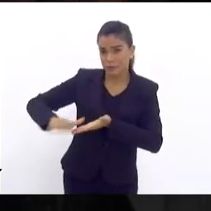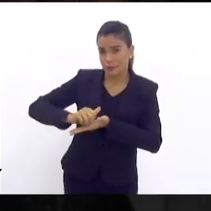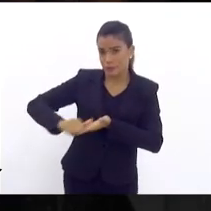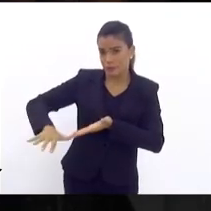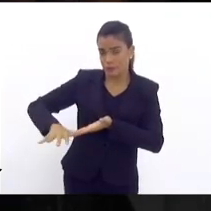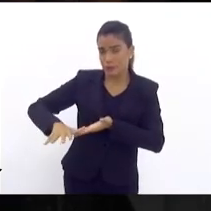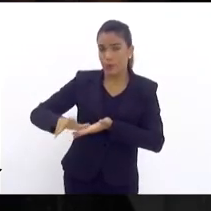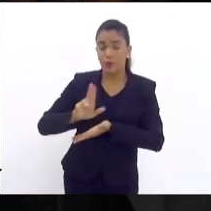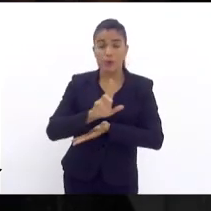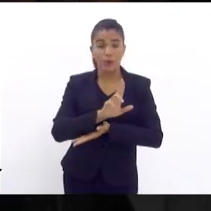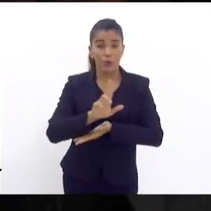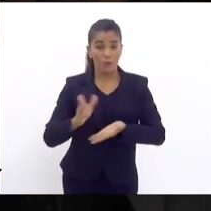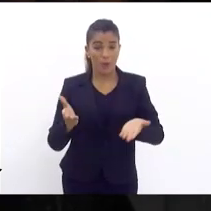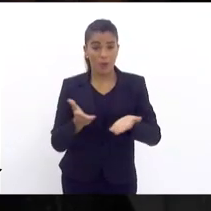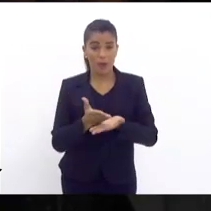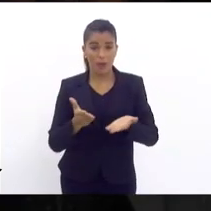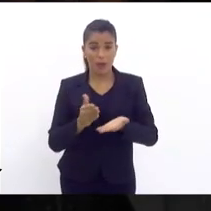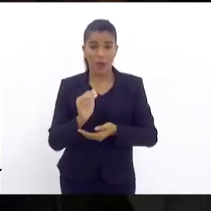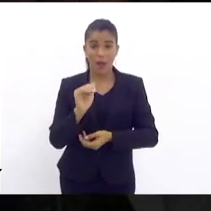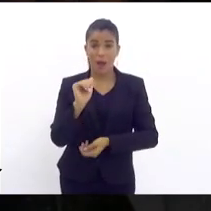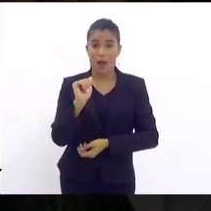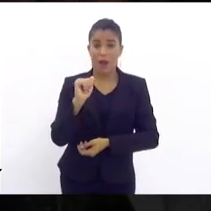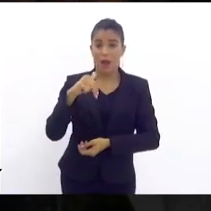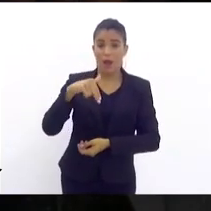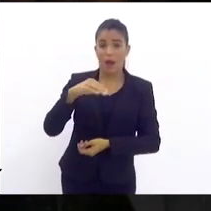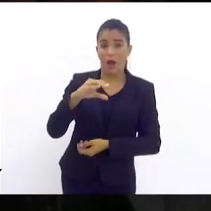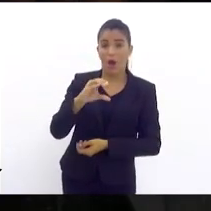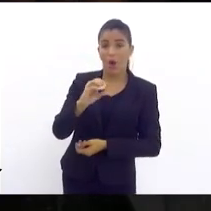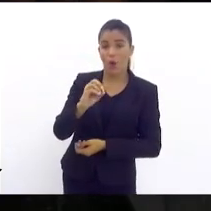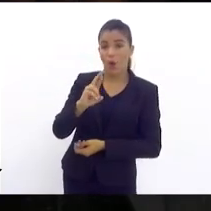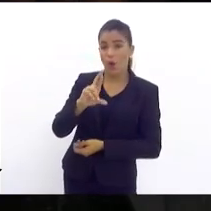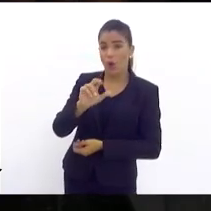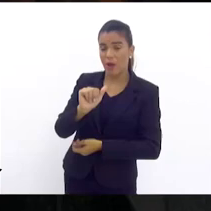que chama-se agora Âncora fiscal